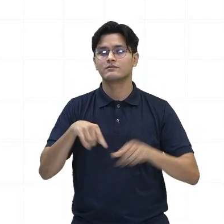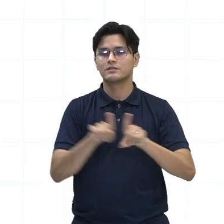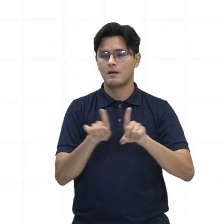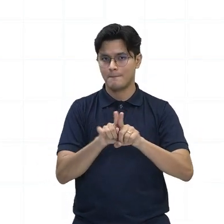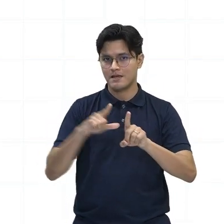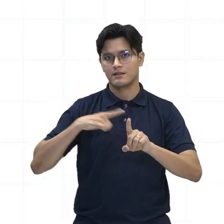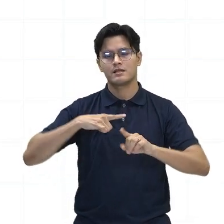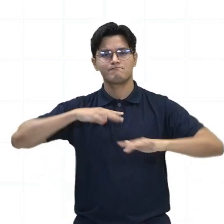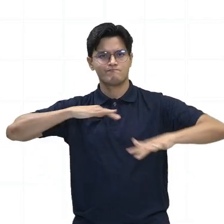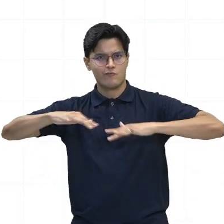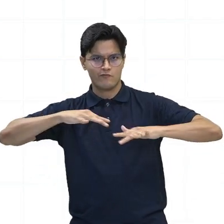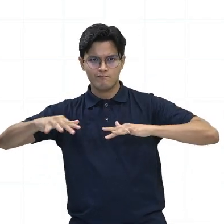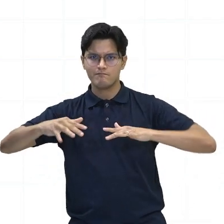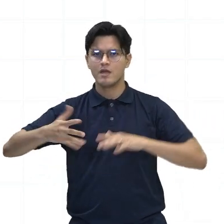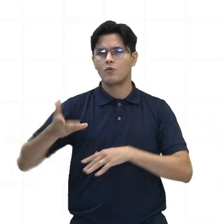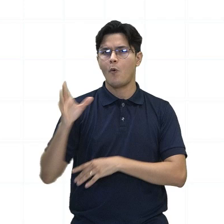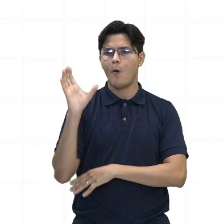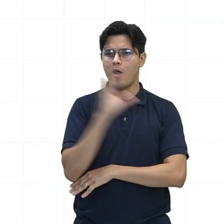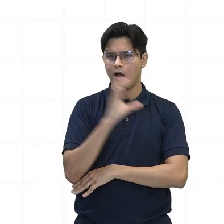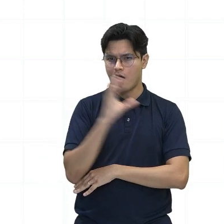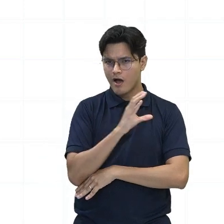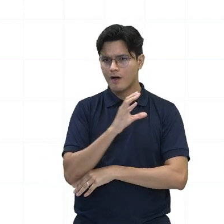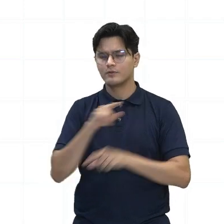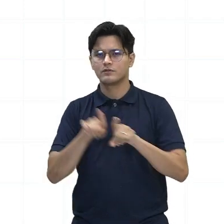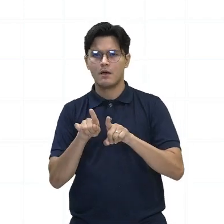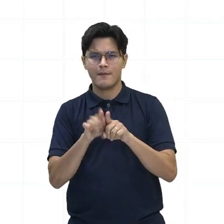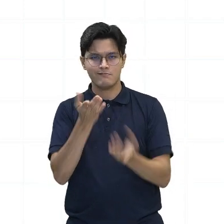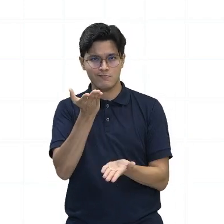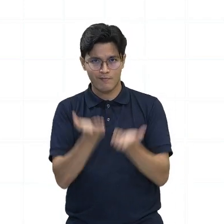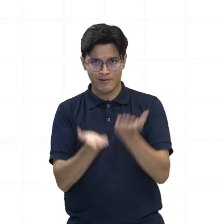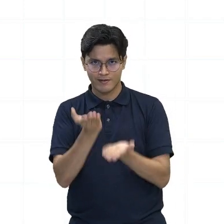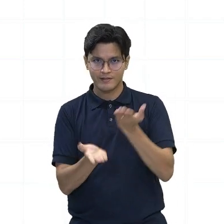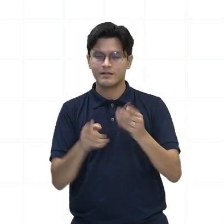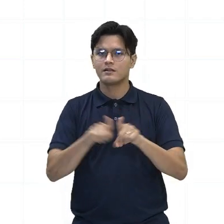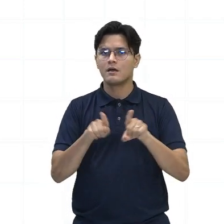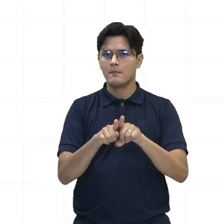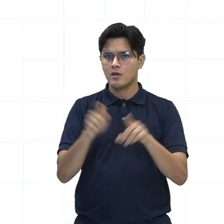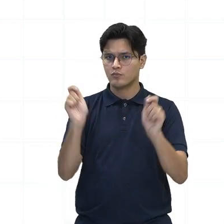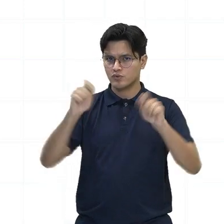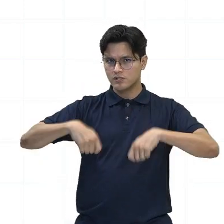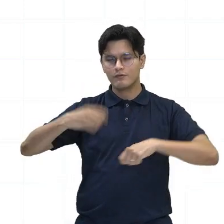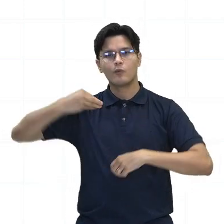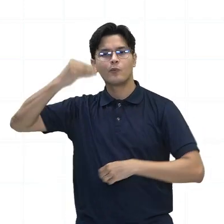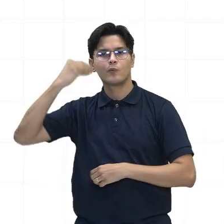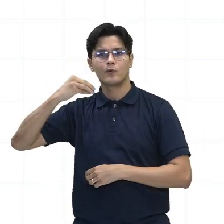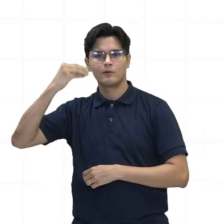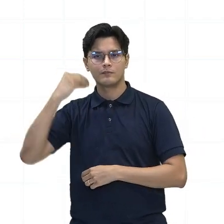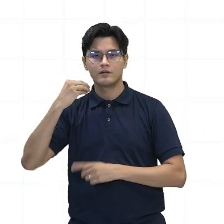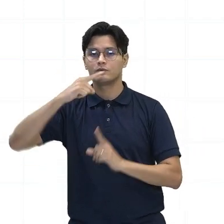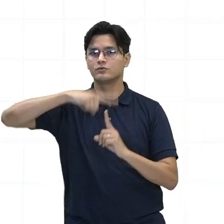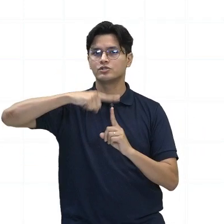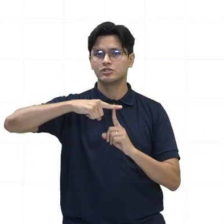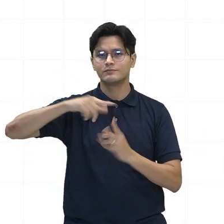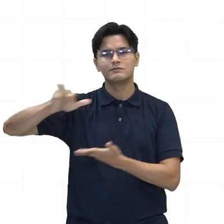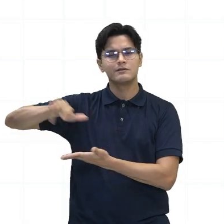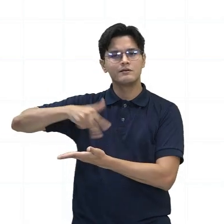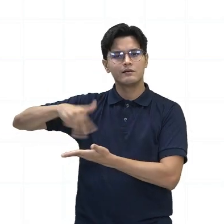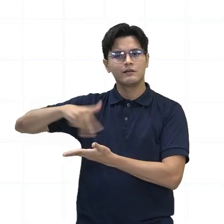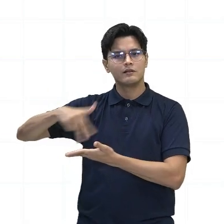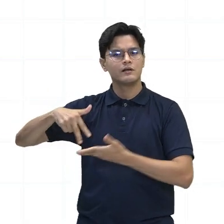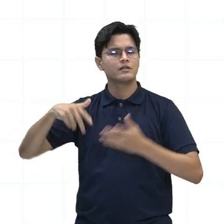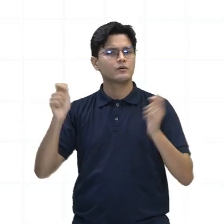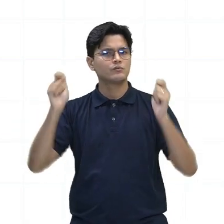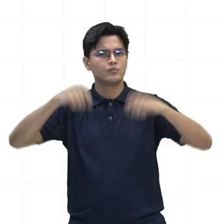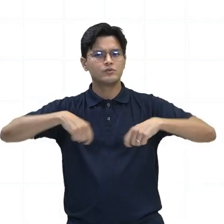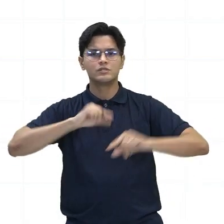movimentos ágeis, balanceados e experimentais. Nesse estilo de dança, a gente pode